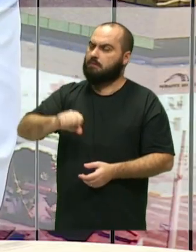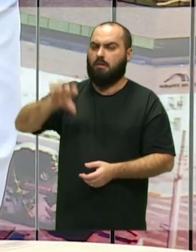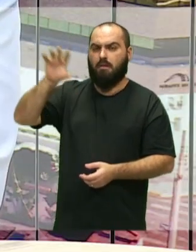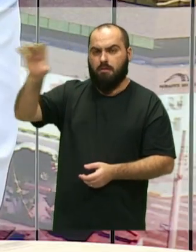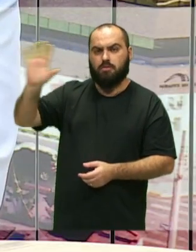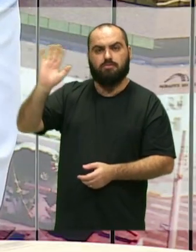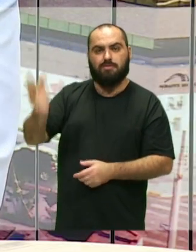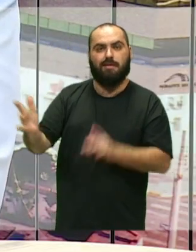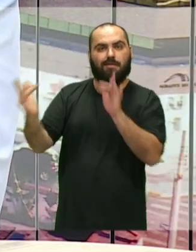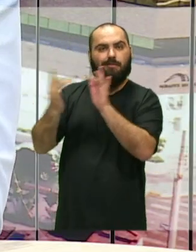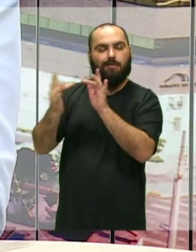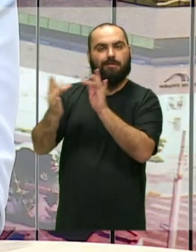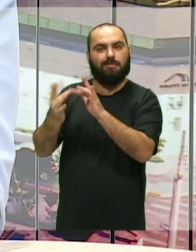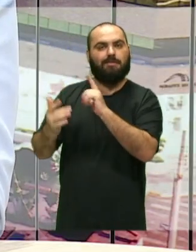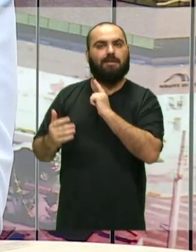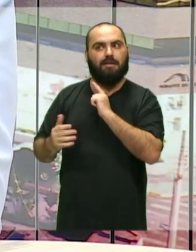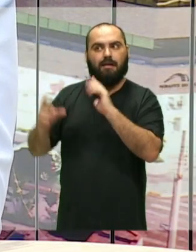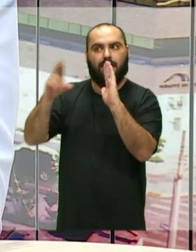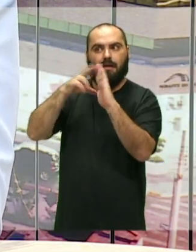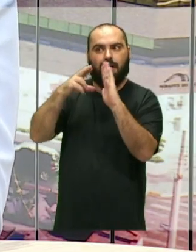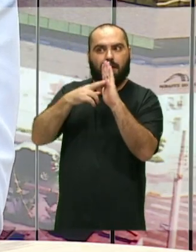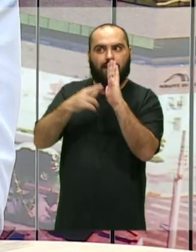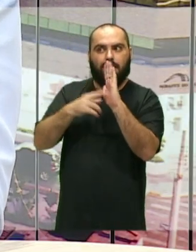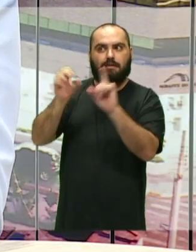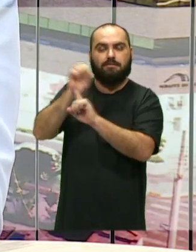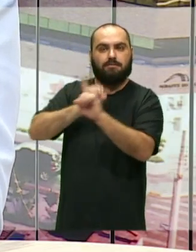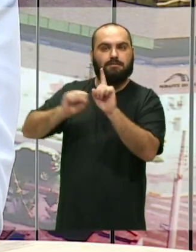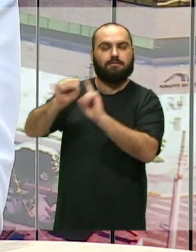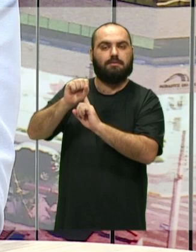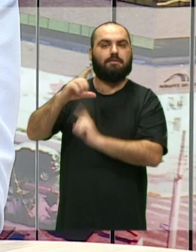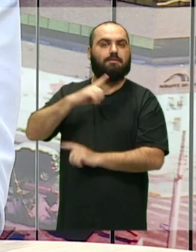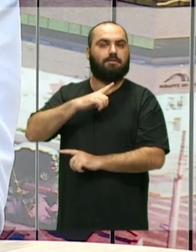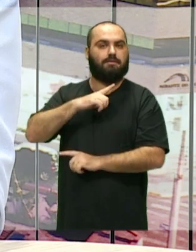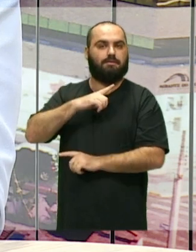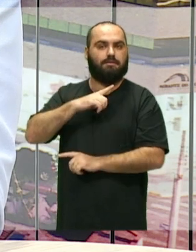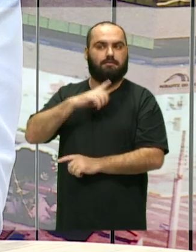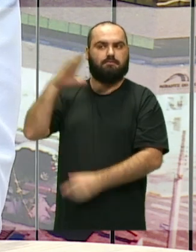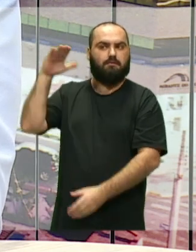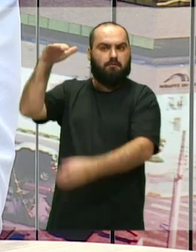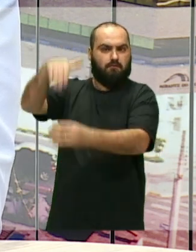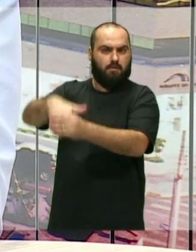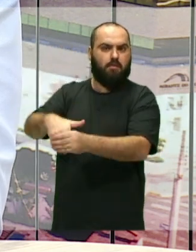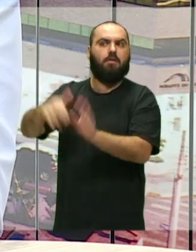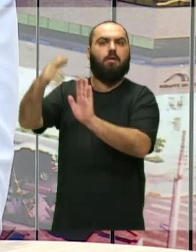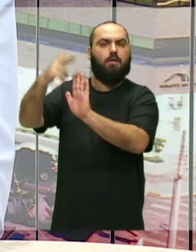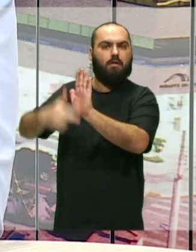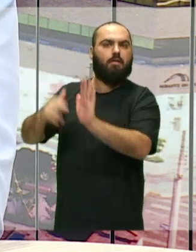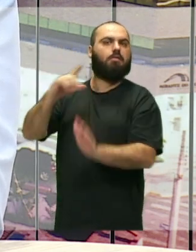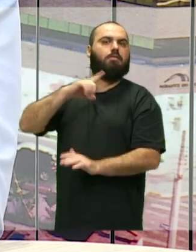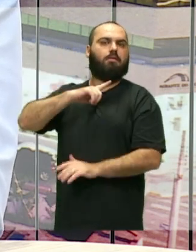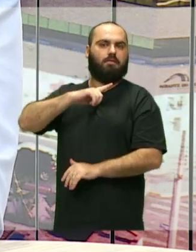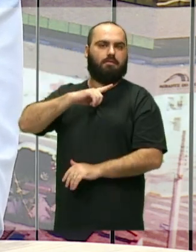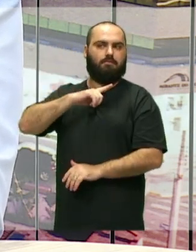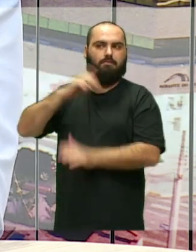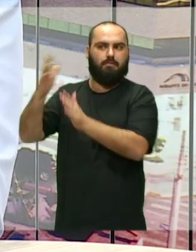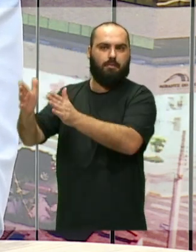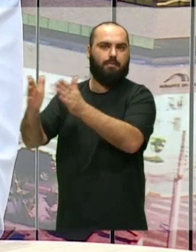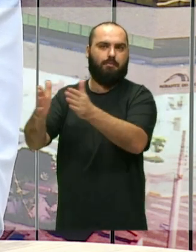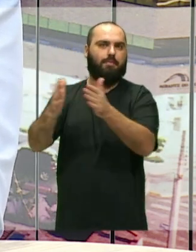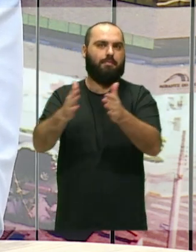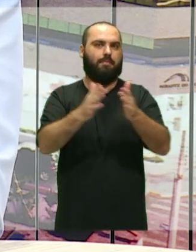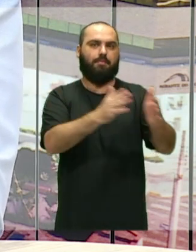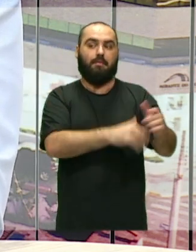de das regras de uma sociedade eu não a sociedade que tem regras uma eleição tem as suas regras seus os seus parâmetros a seguir